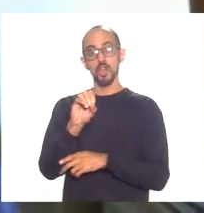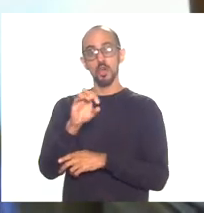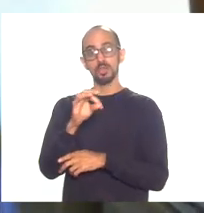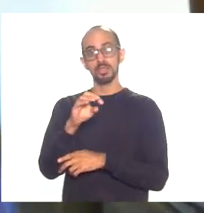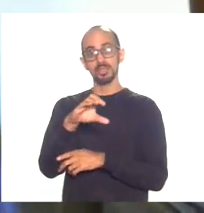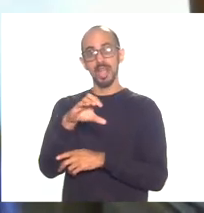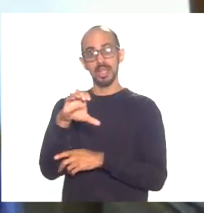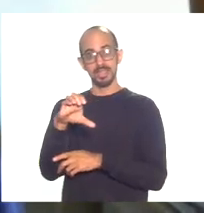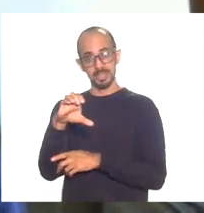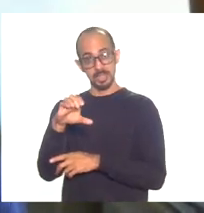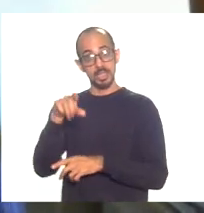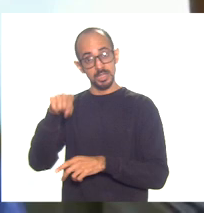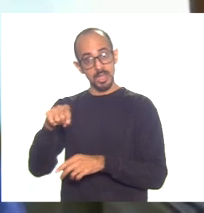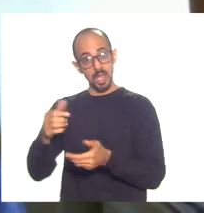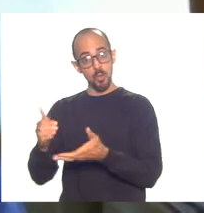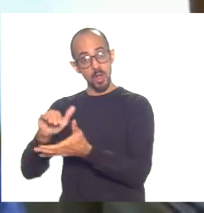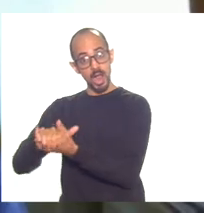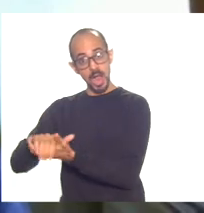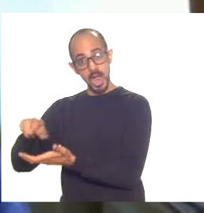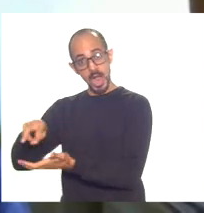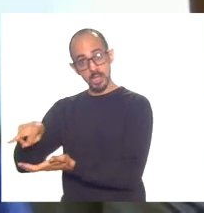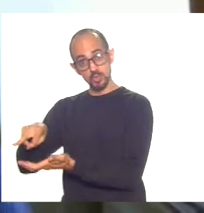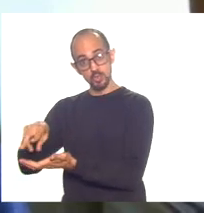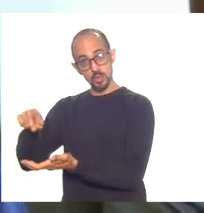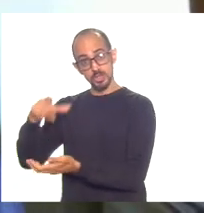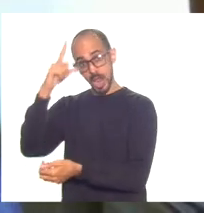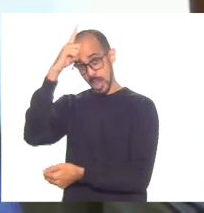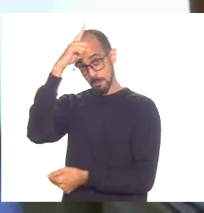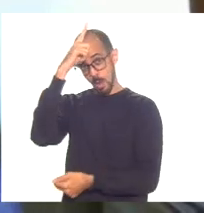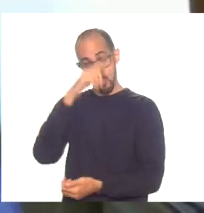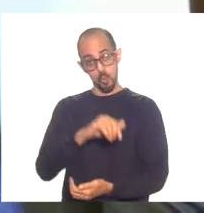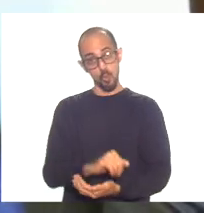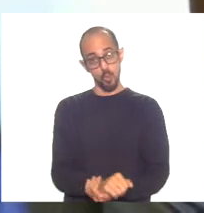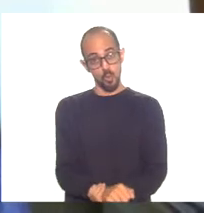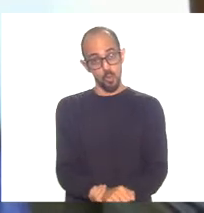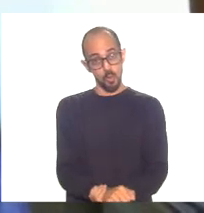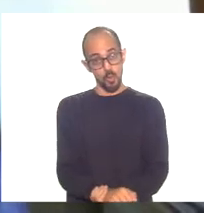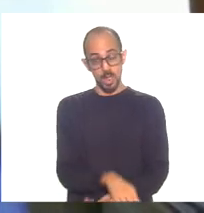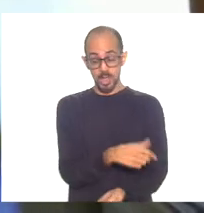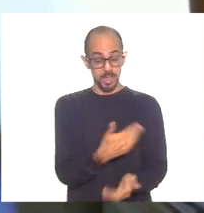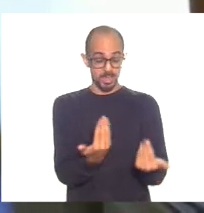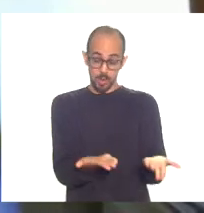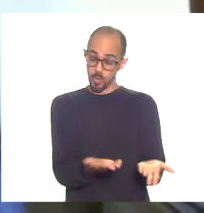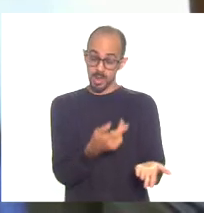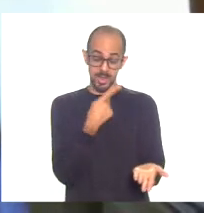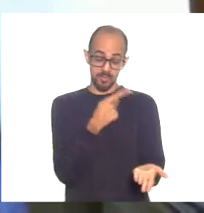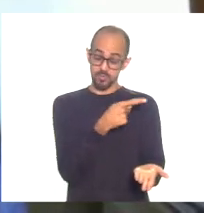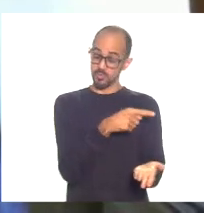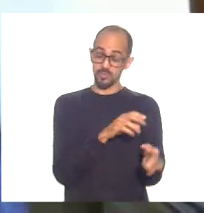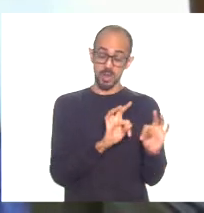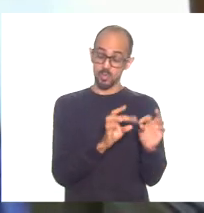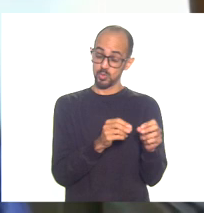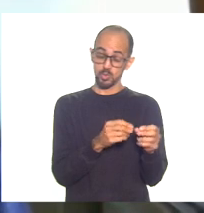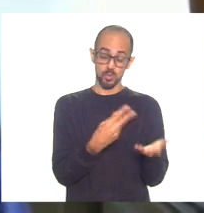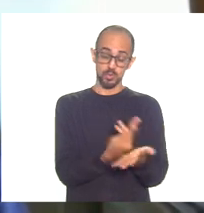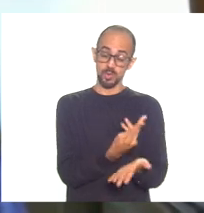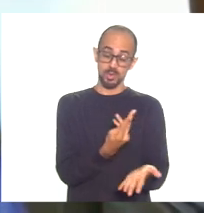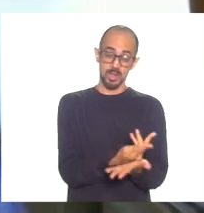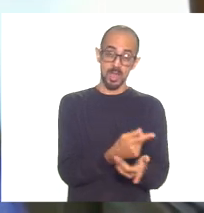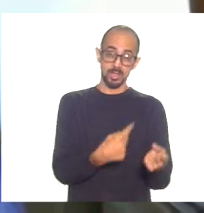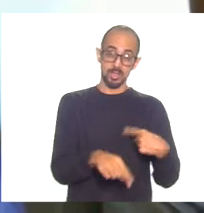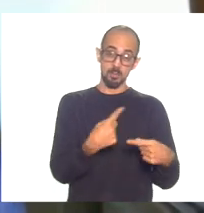é um casal de alemães. Então, ele negou tudo e depois volta